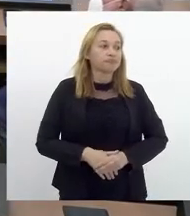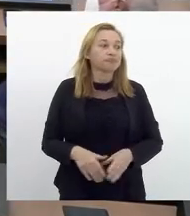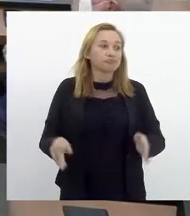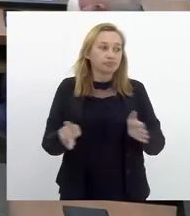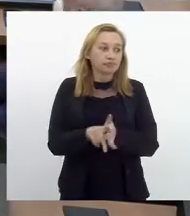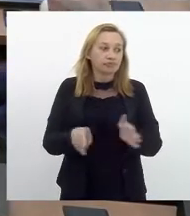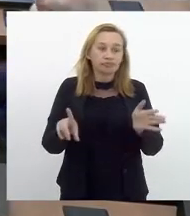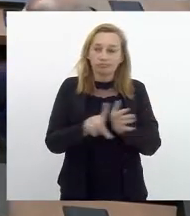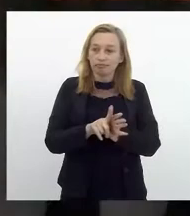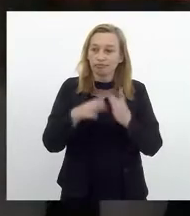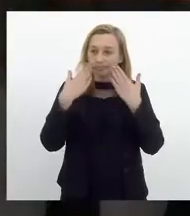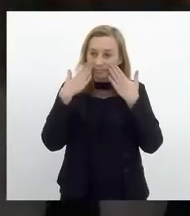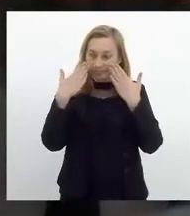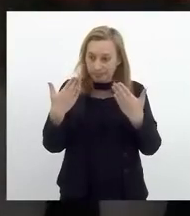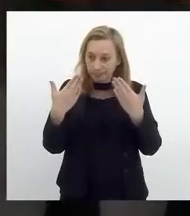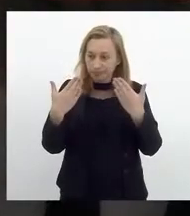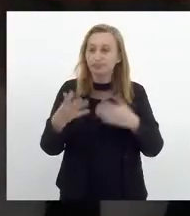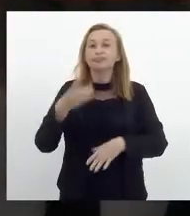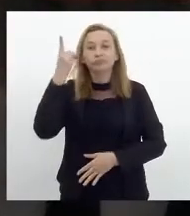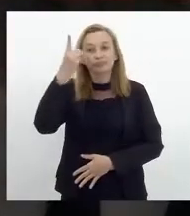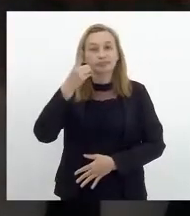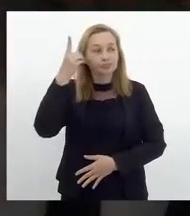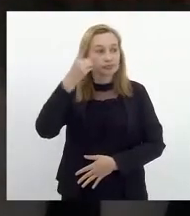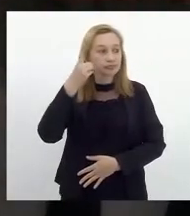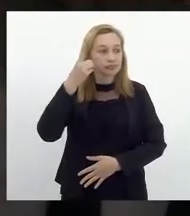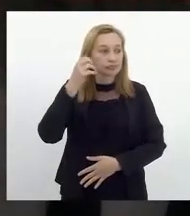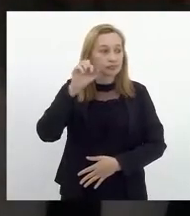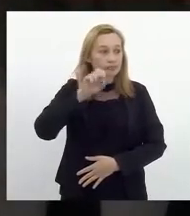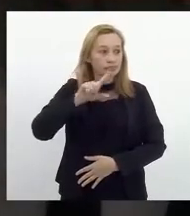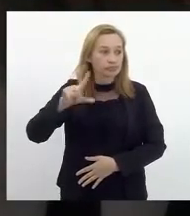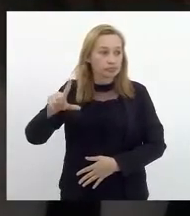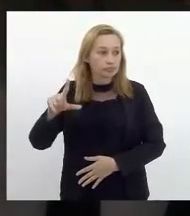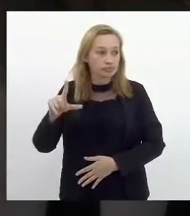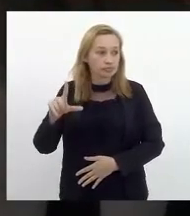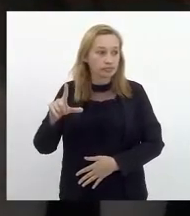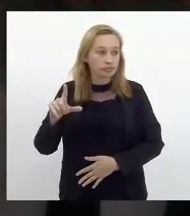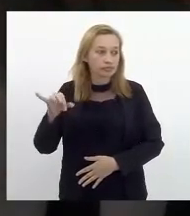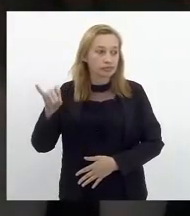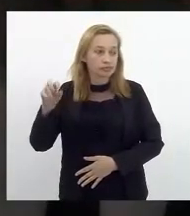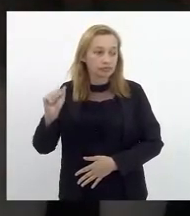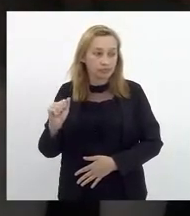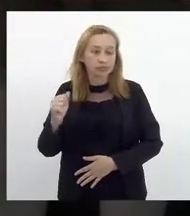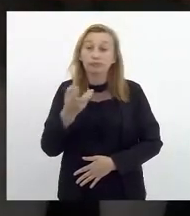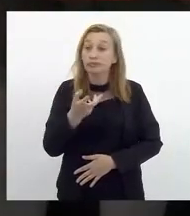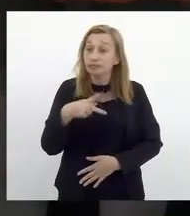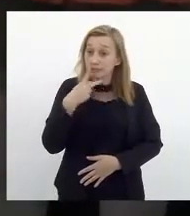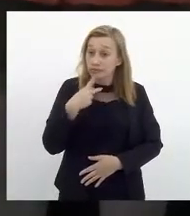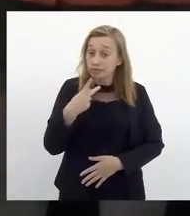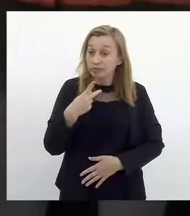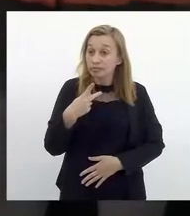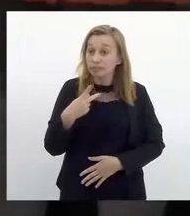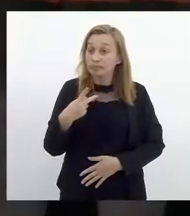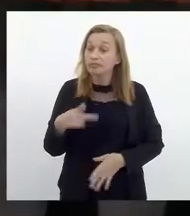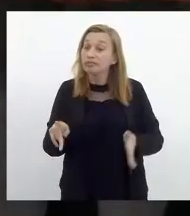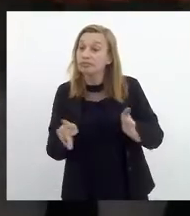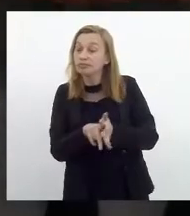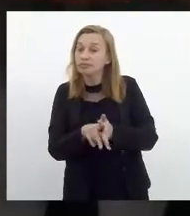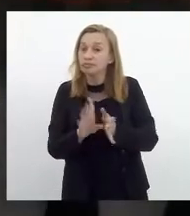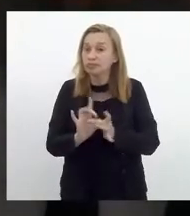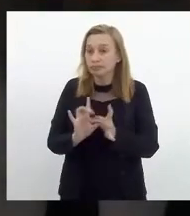lei apresentado pelo deputado Coronel Salema. Quero dizer, inclusive, que esse projeto me